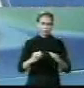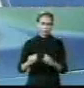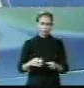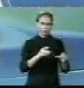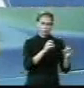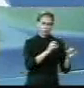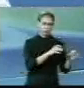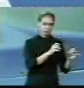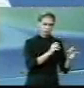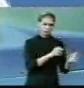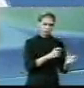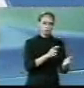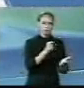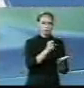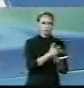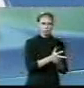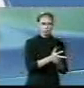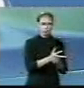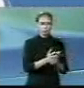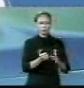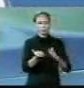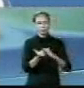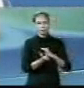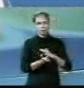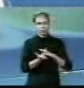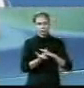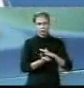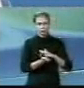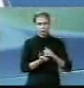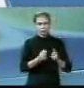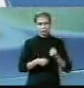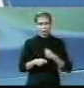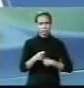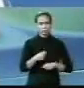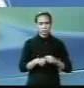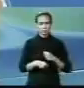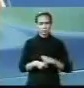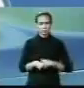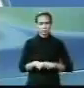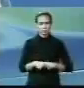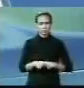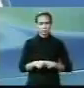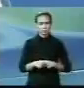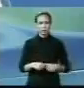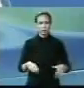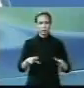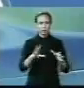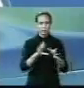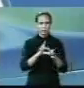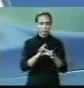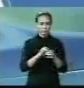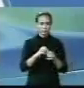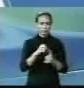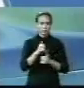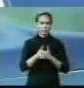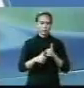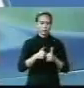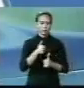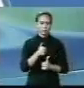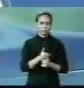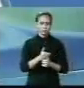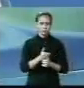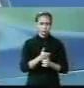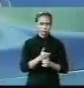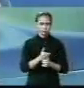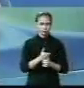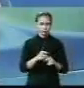de cobrança, administrativo, que eles estão interligados à internet utilizando esses recursos, acabam sendo limitados